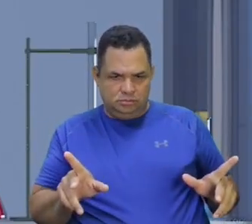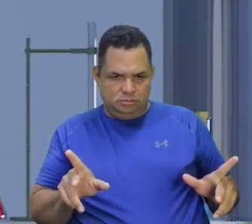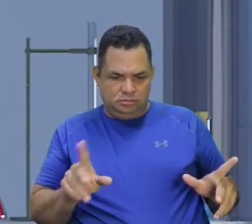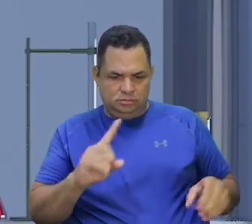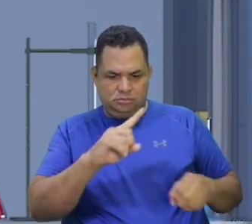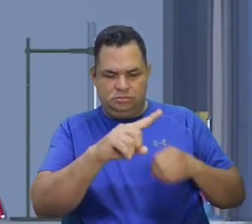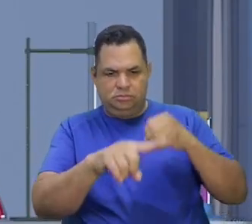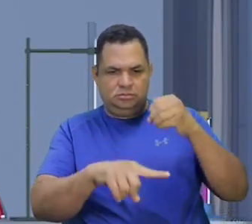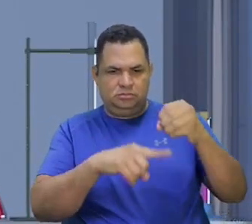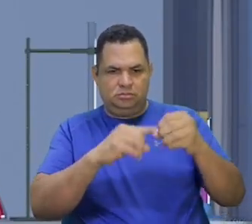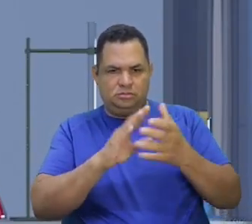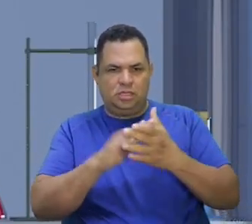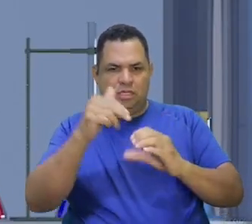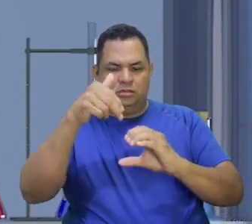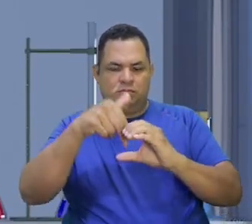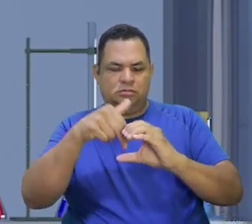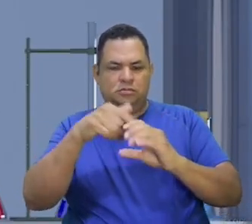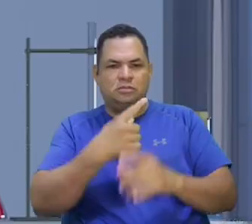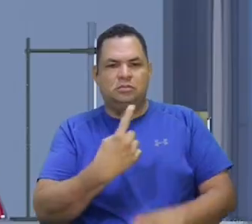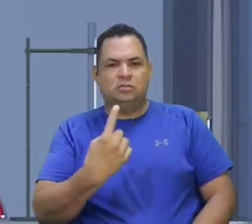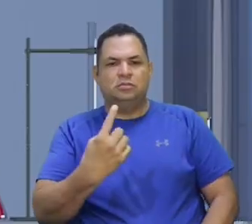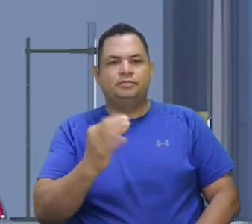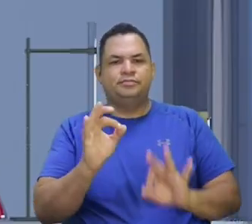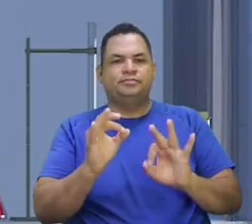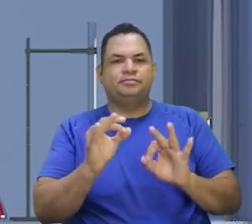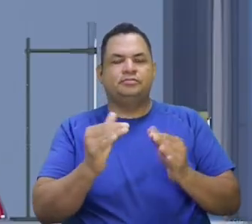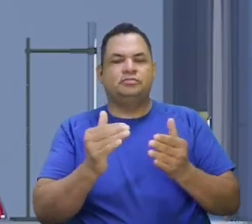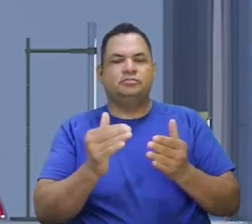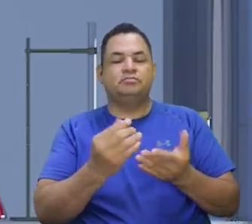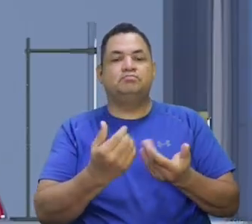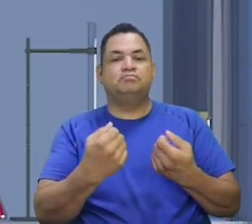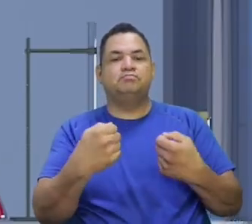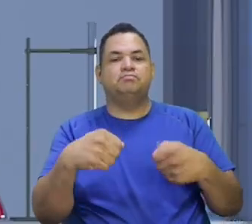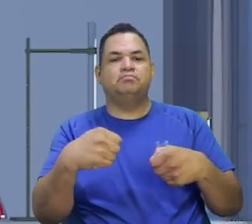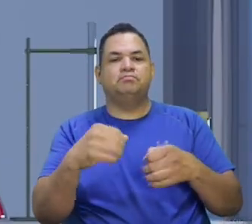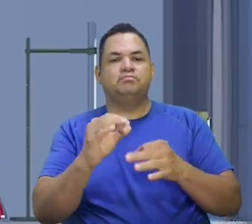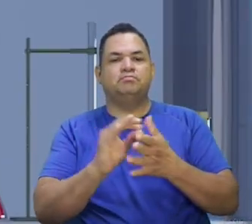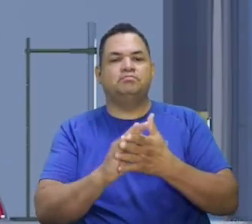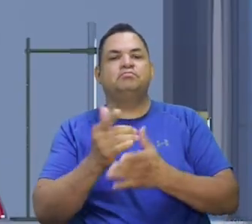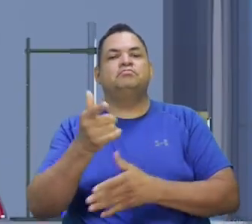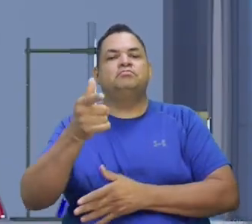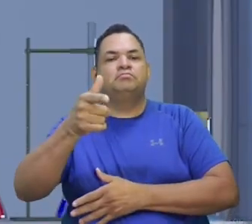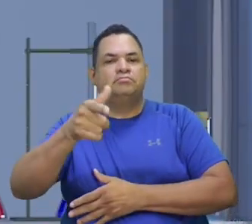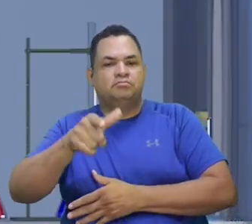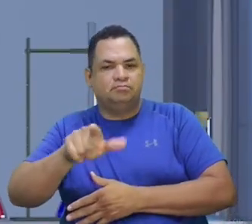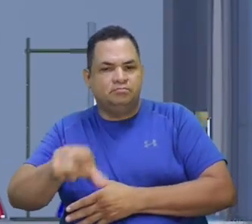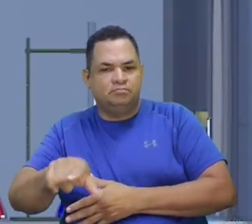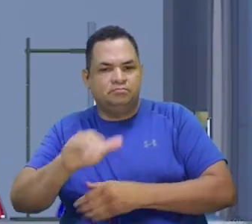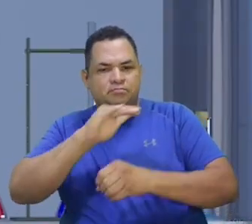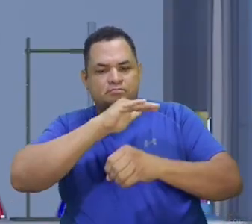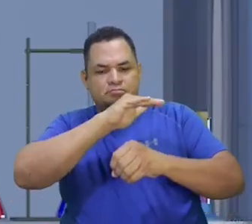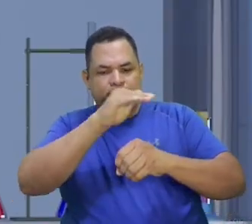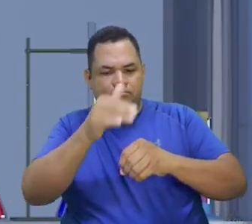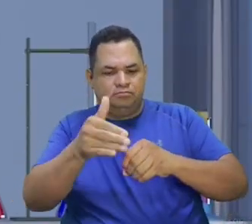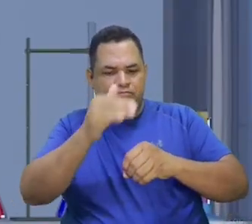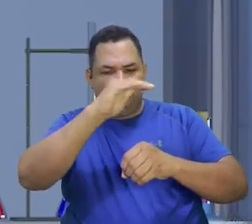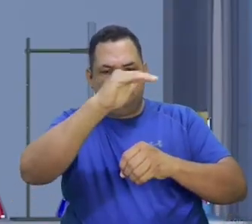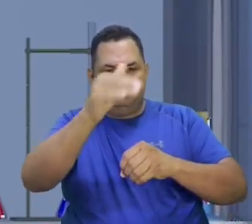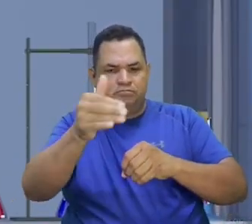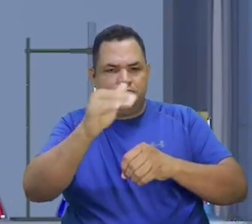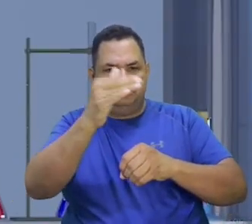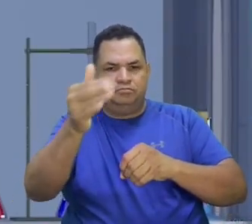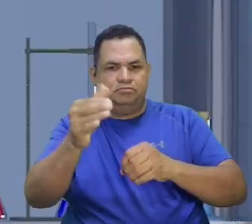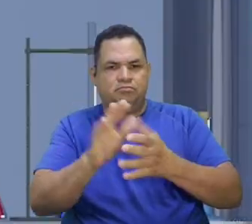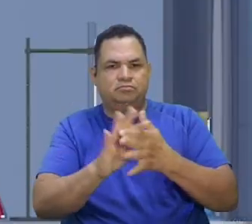do átomo neutro, nós, em algumas situações, temos que refazer a distribuição eletrônica